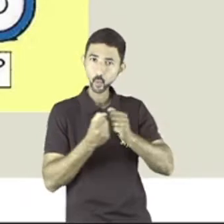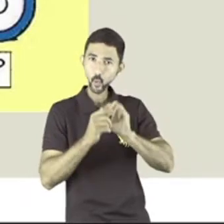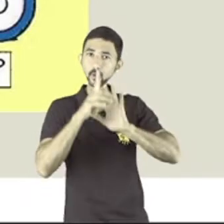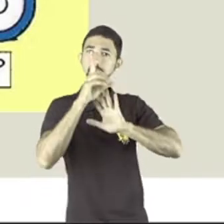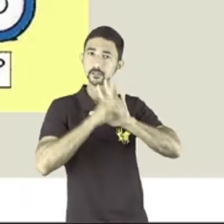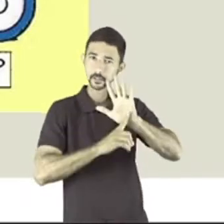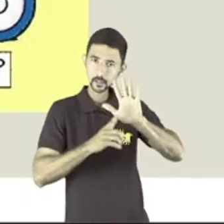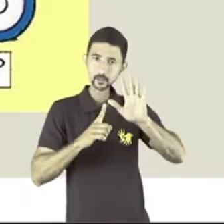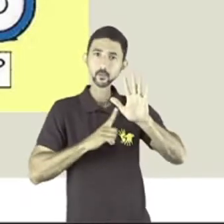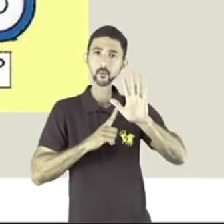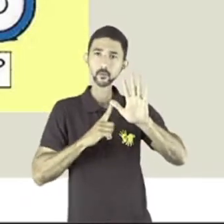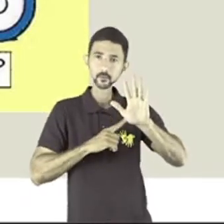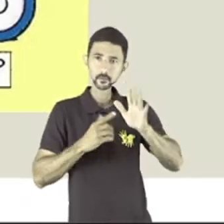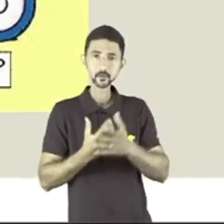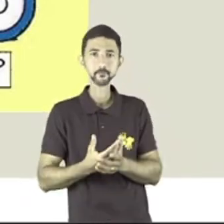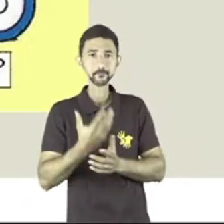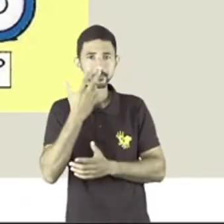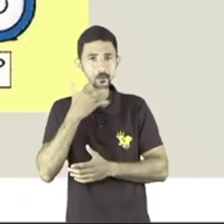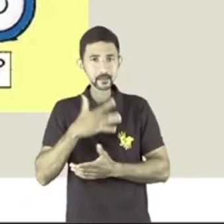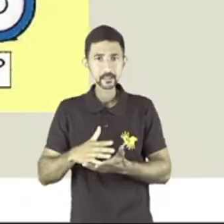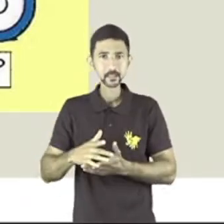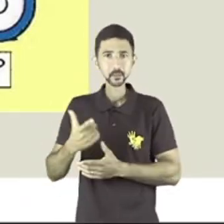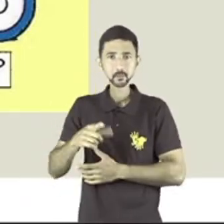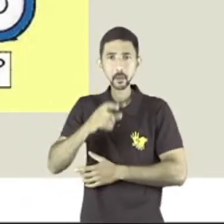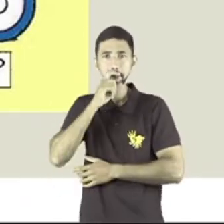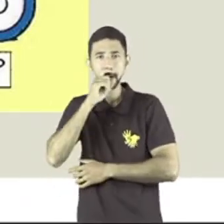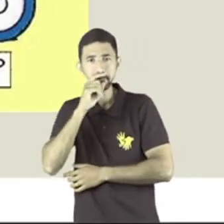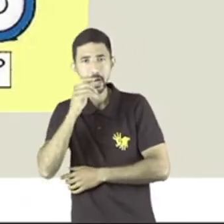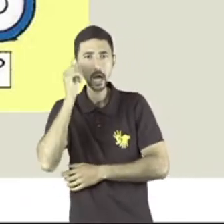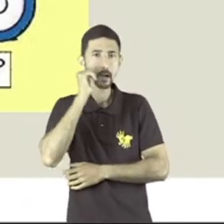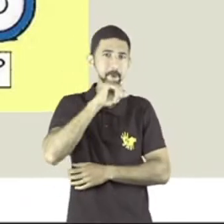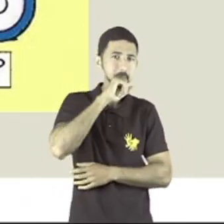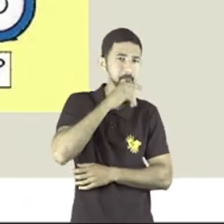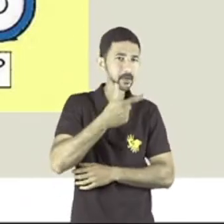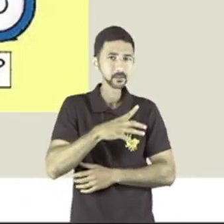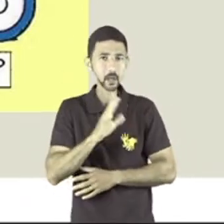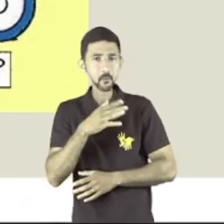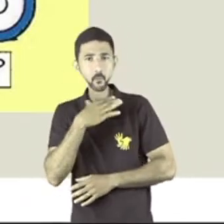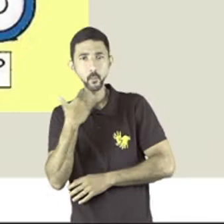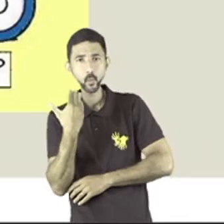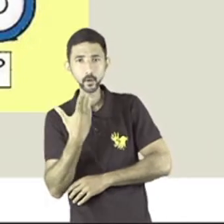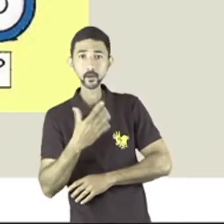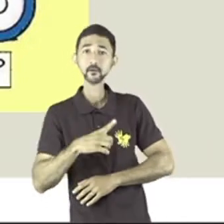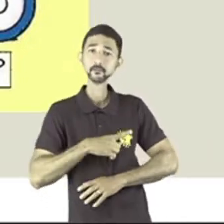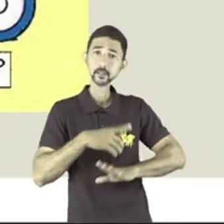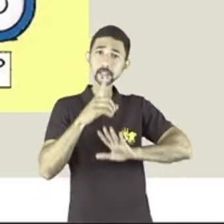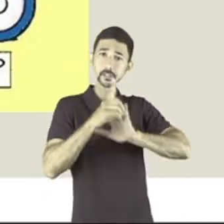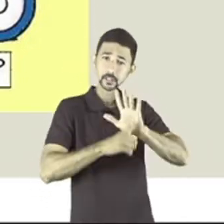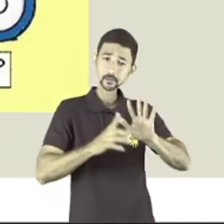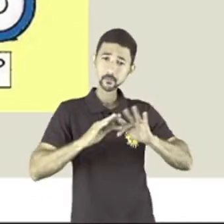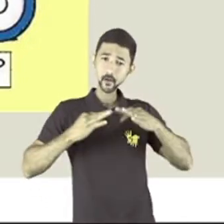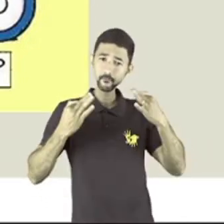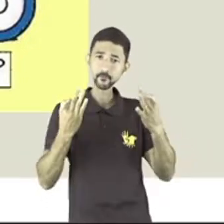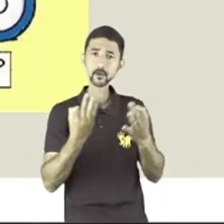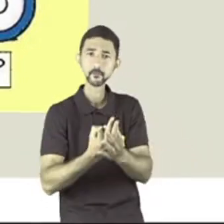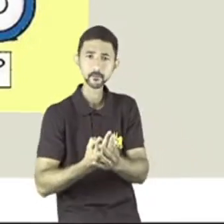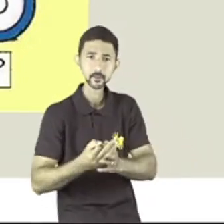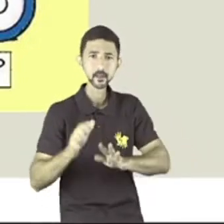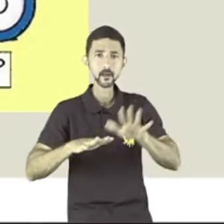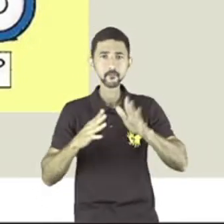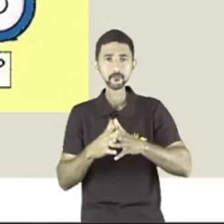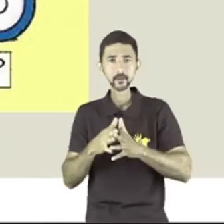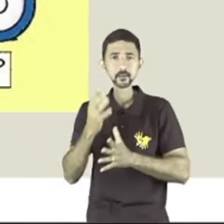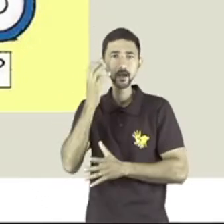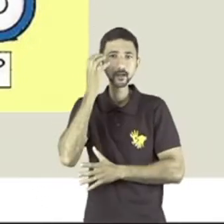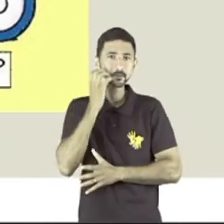esse direito, crianças. Até aquelas crianças que não têm mais papai e mamãe, elas têm direito a ter uma família. E na maioria das vezes elas